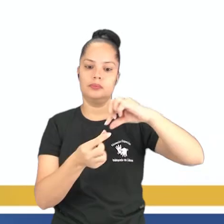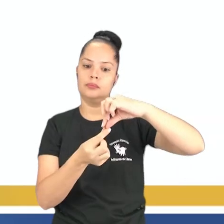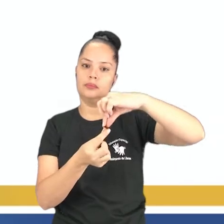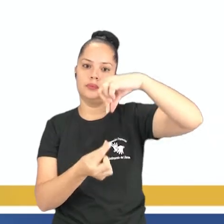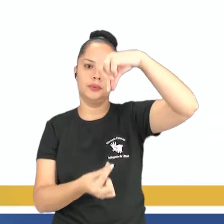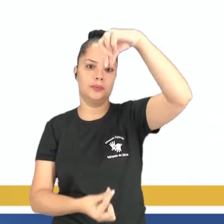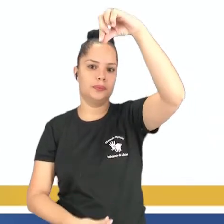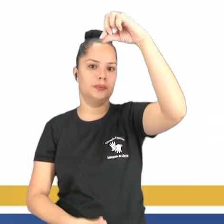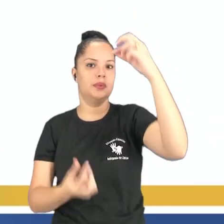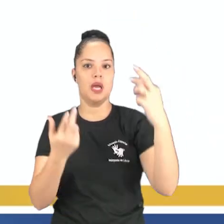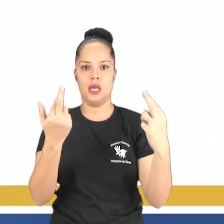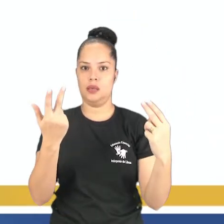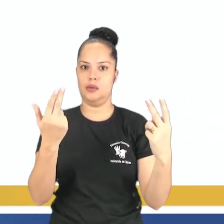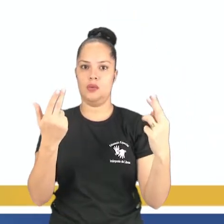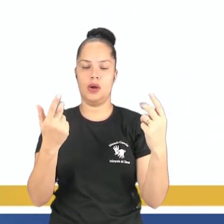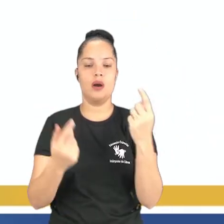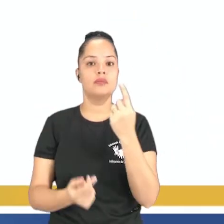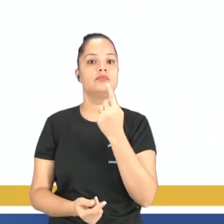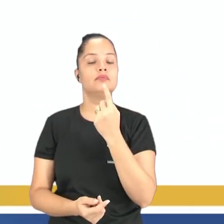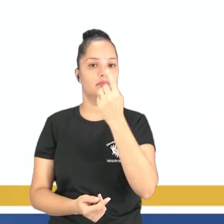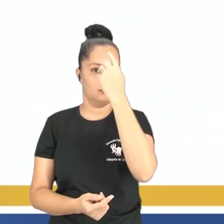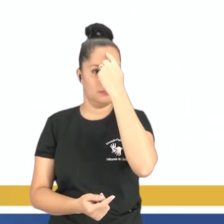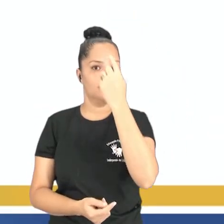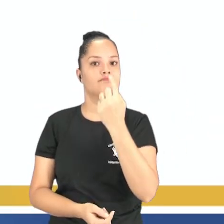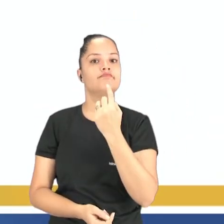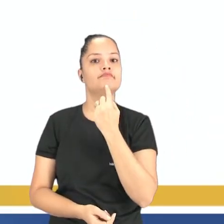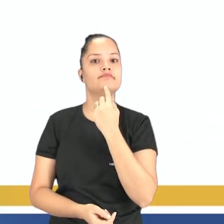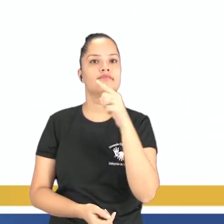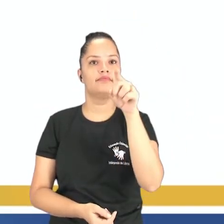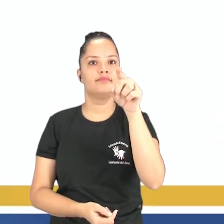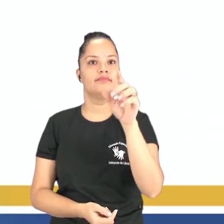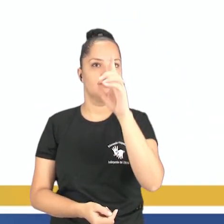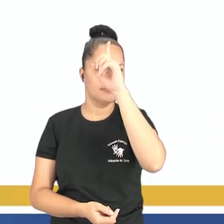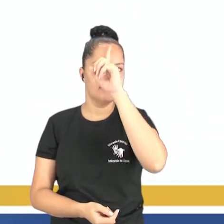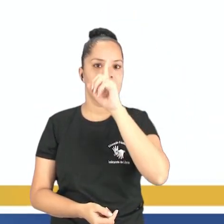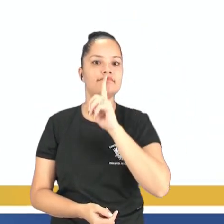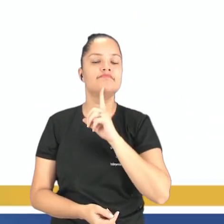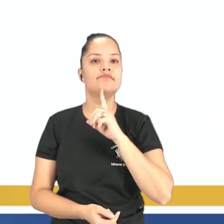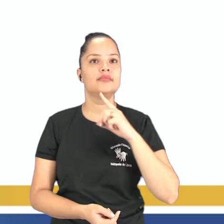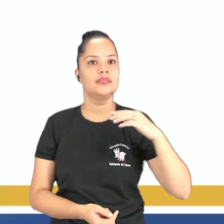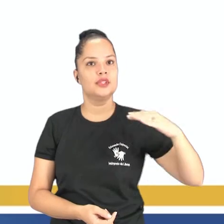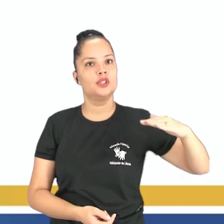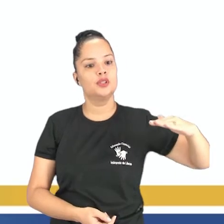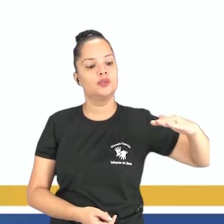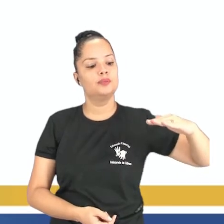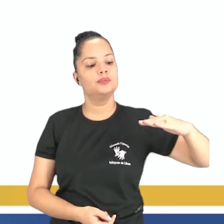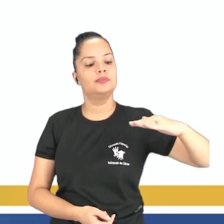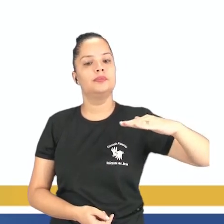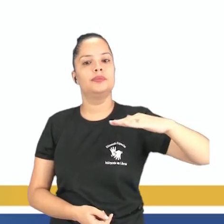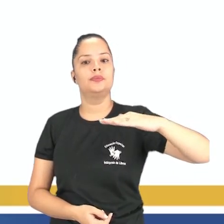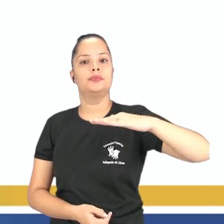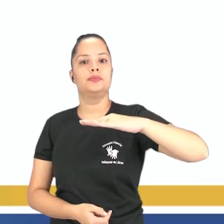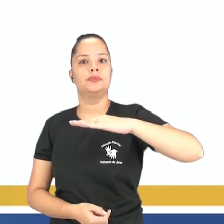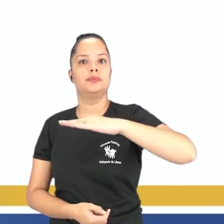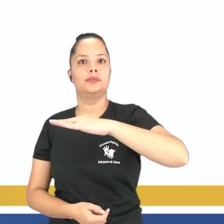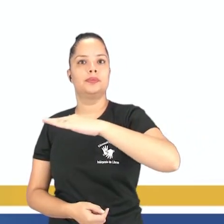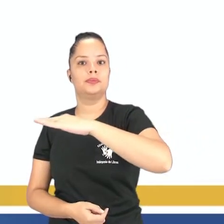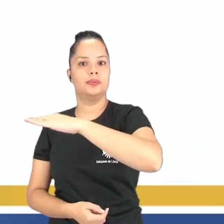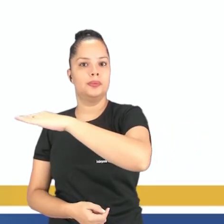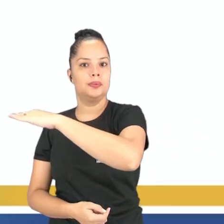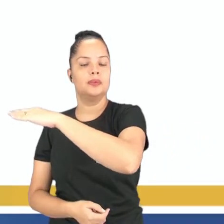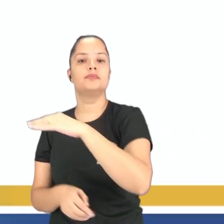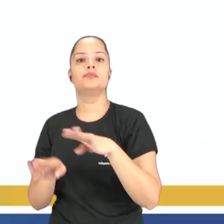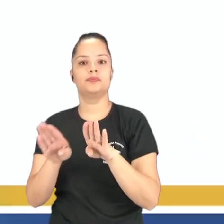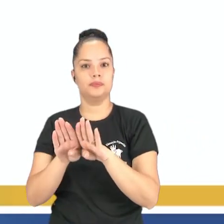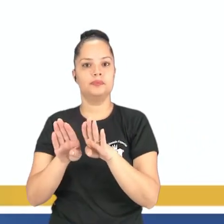podem observar aí na figura que aparece, né, com a transformação aí através da translação. Então,